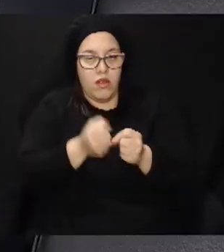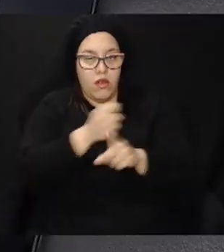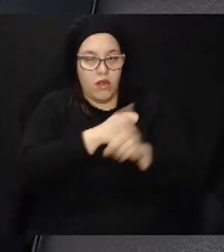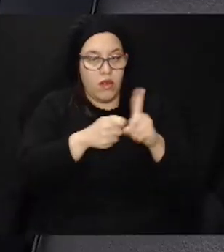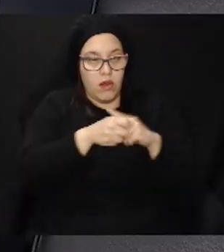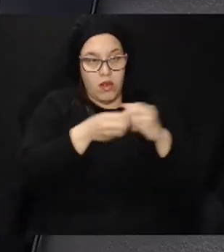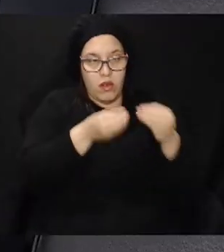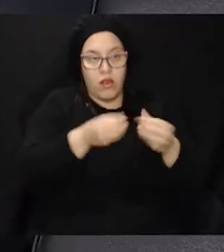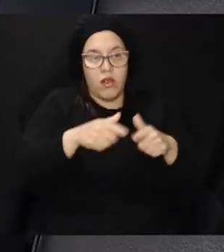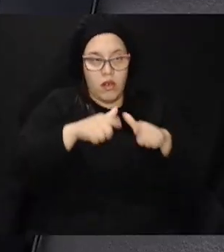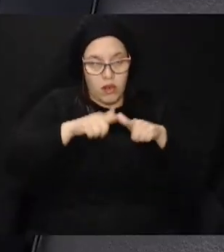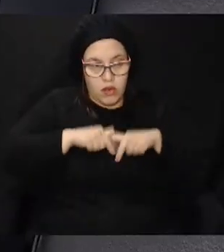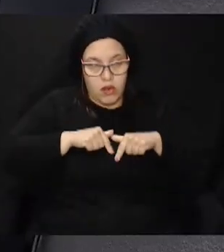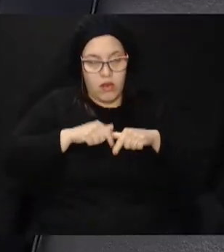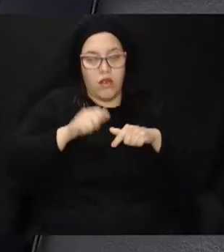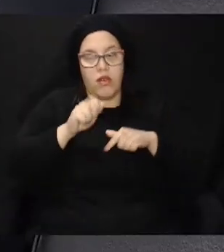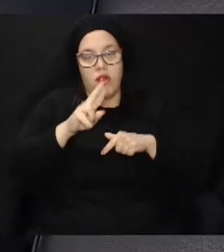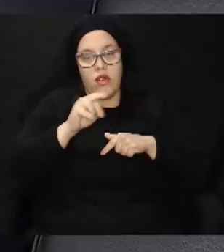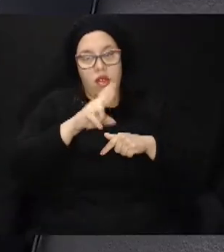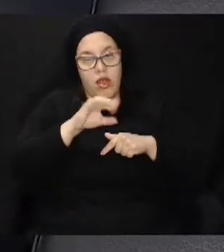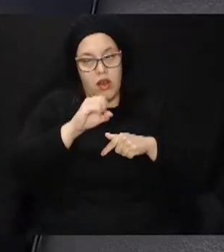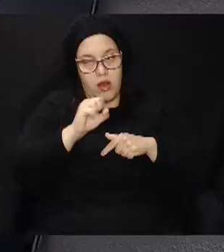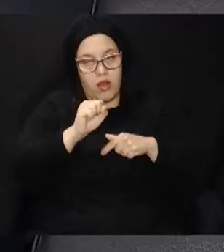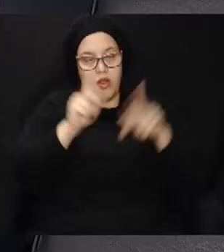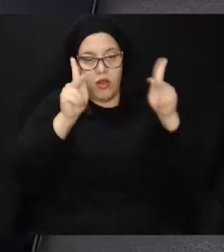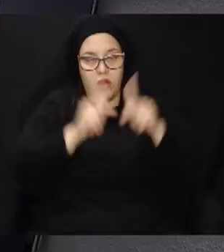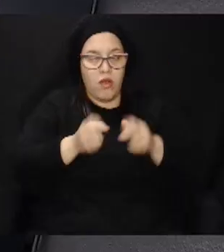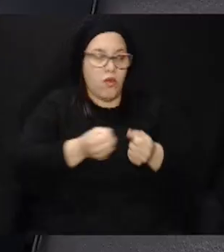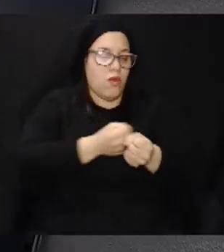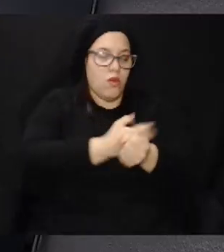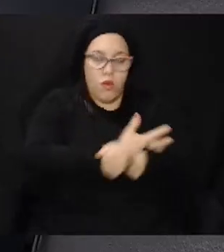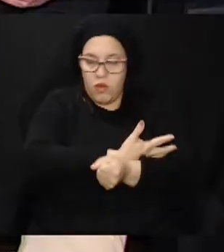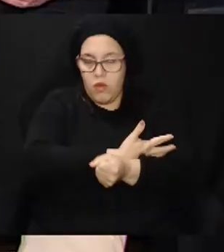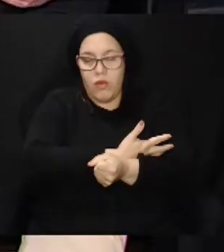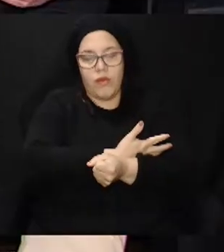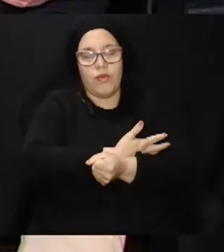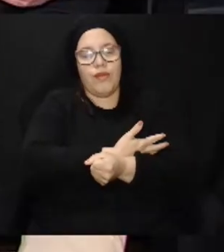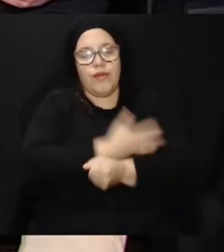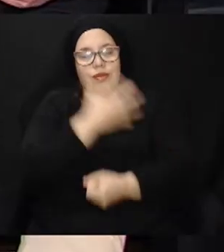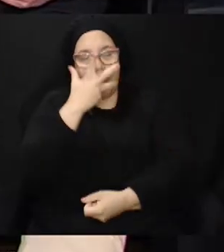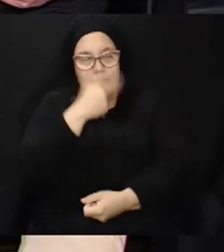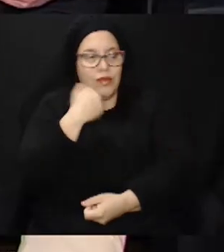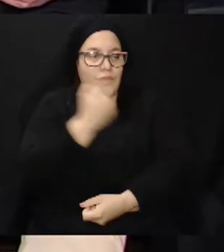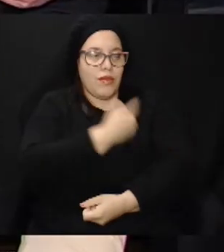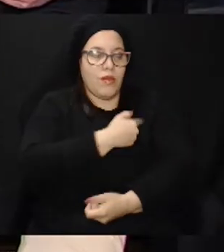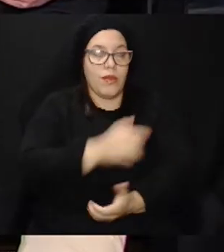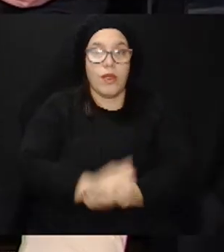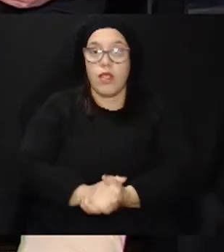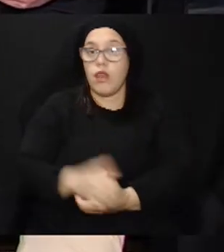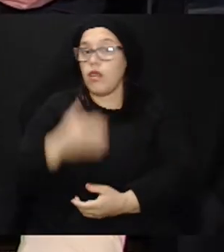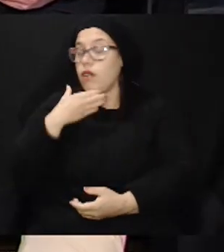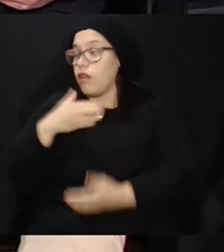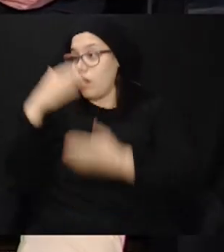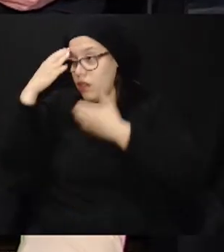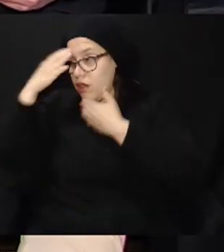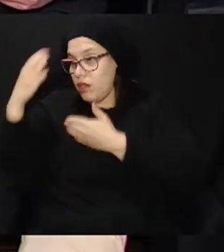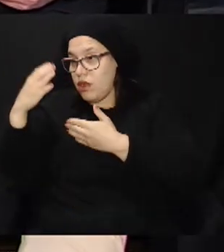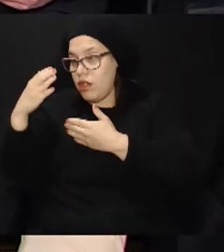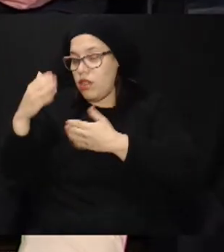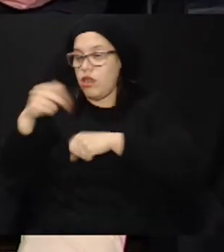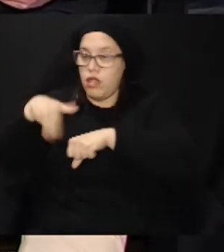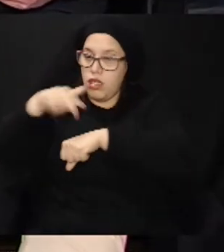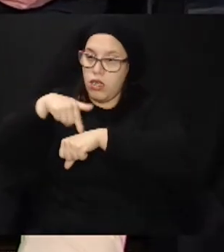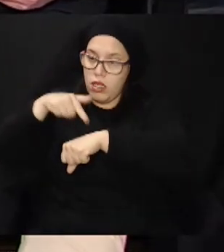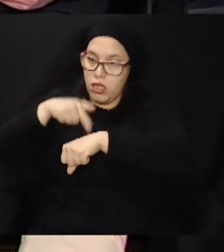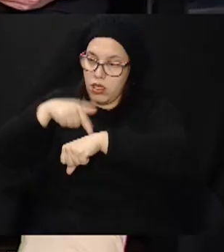medalha Arautos da Paz. Então, é muito emocionante e maravilhoso para a gente. Carmo, muito obrigado, né, pela sua disponibilidade, né, a gente